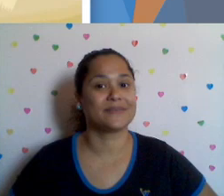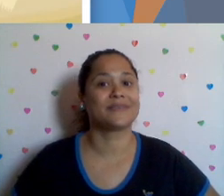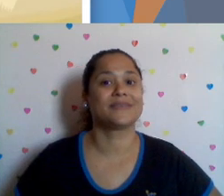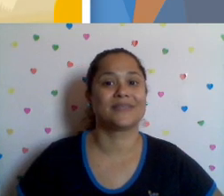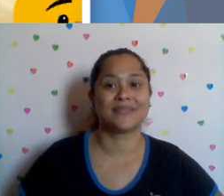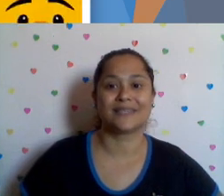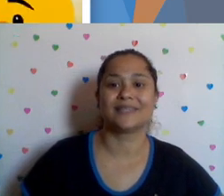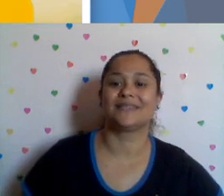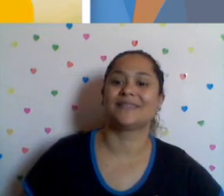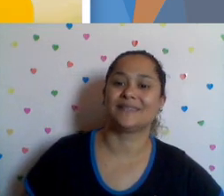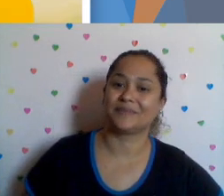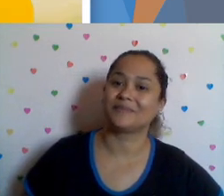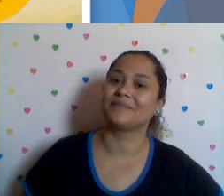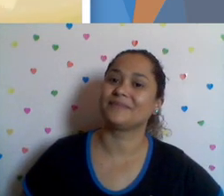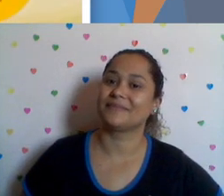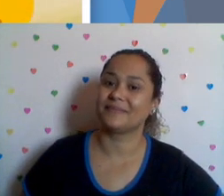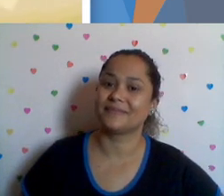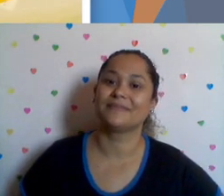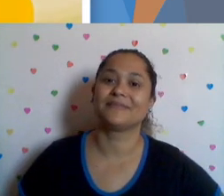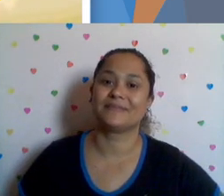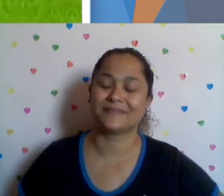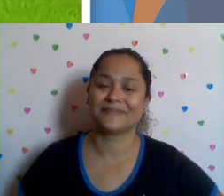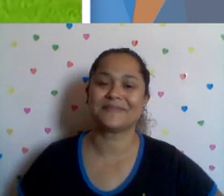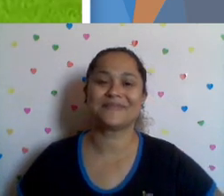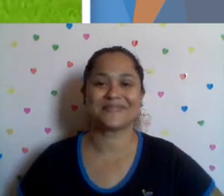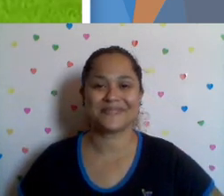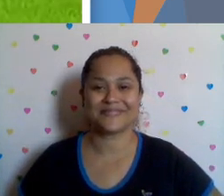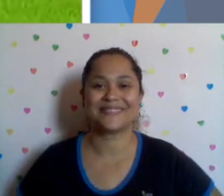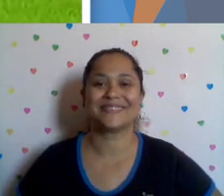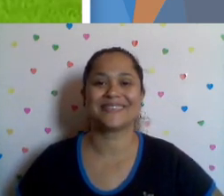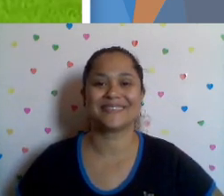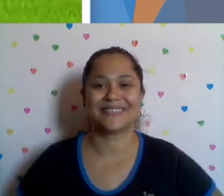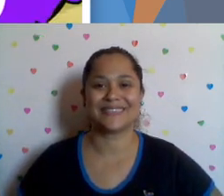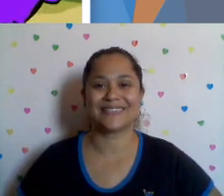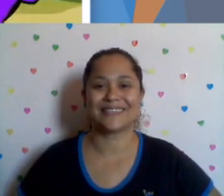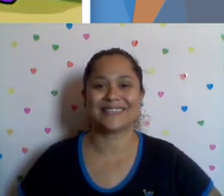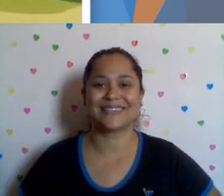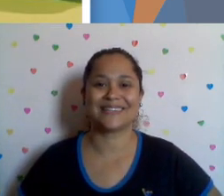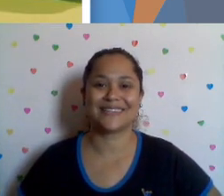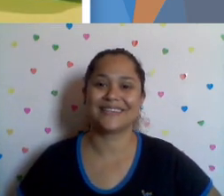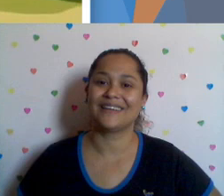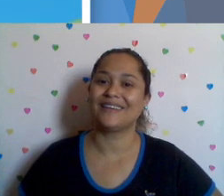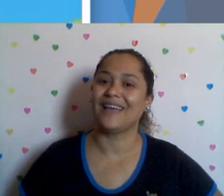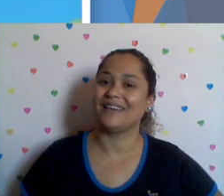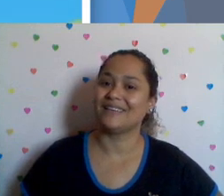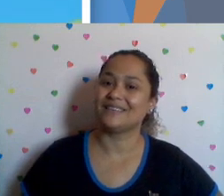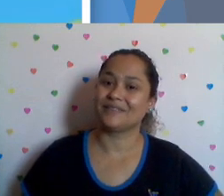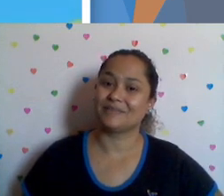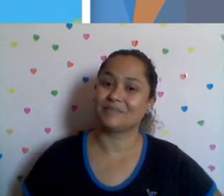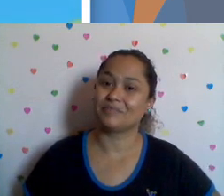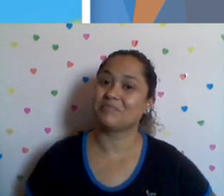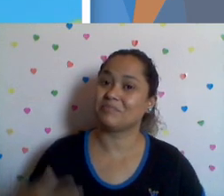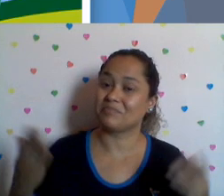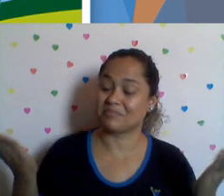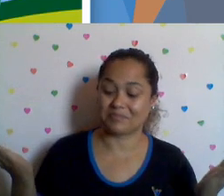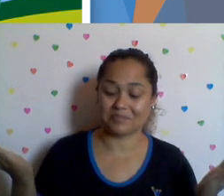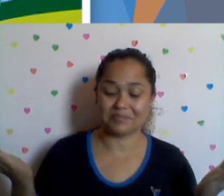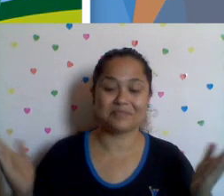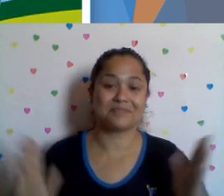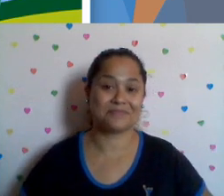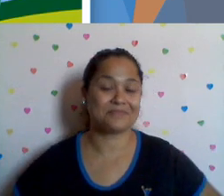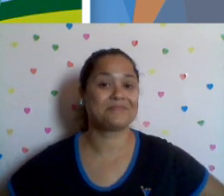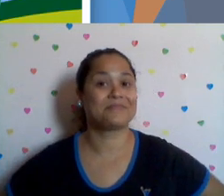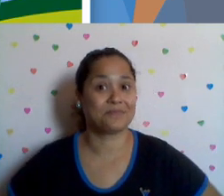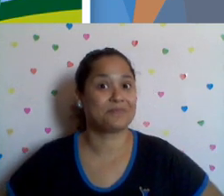do Aquarela Kids imitando os animais. Que som esse bichinho faz? Vamos ver